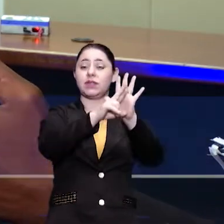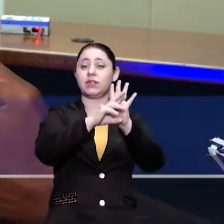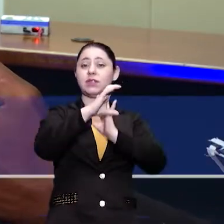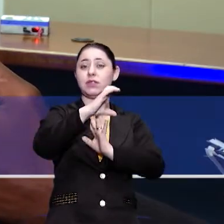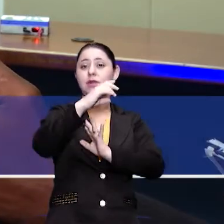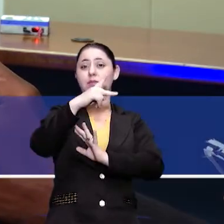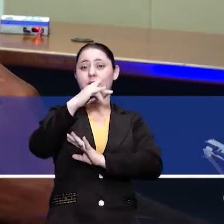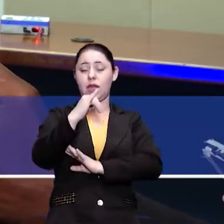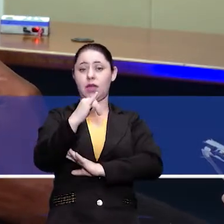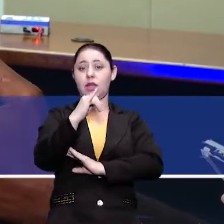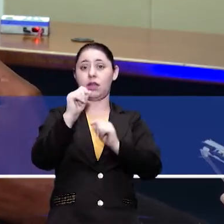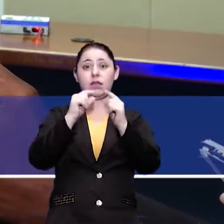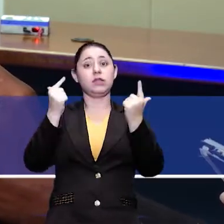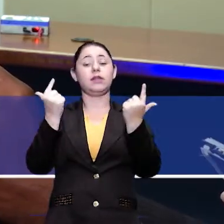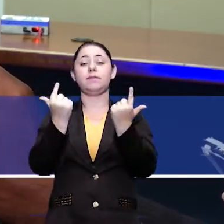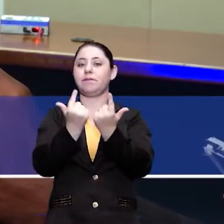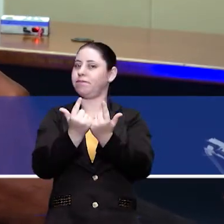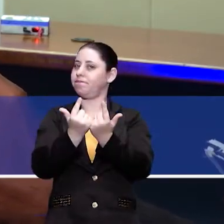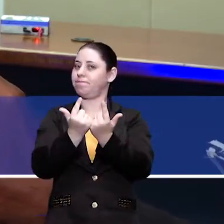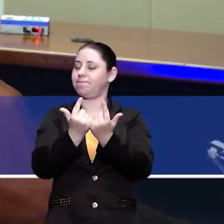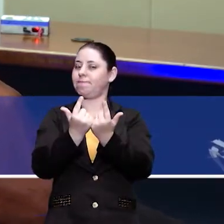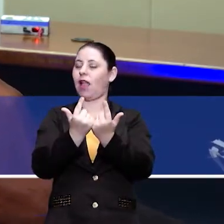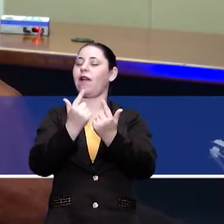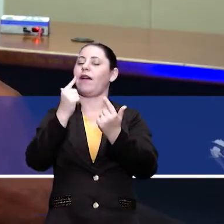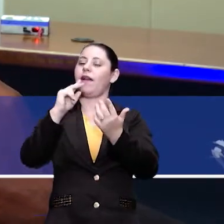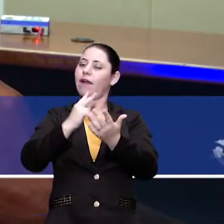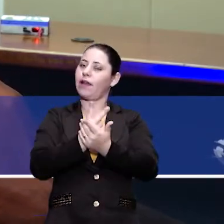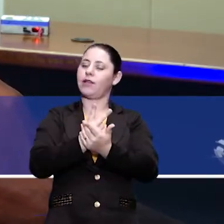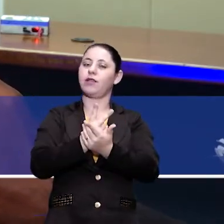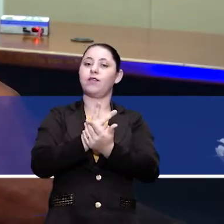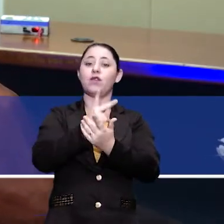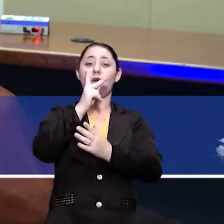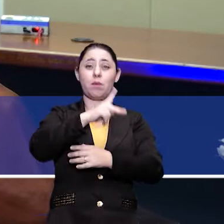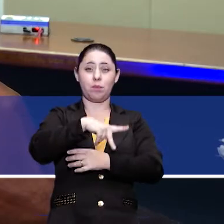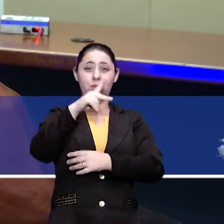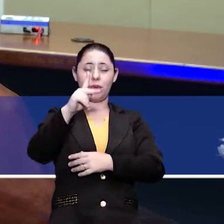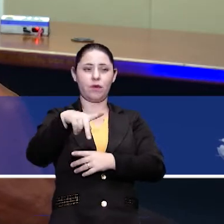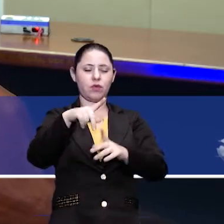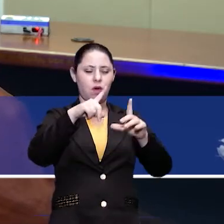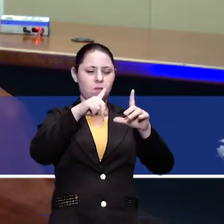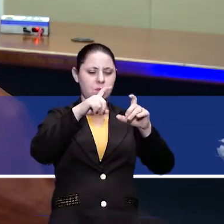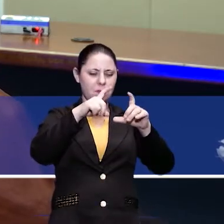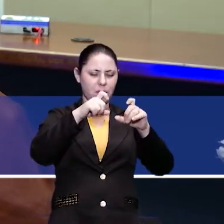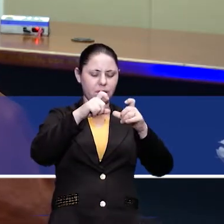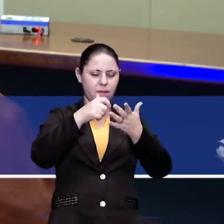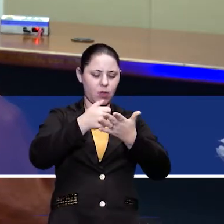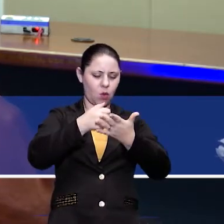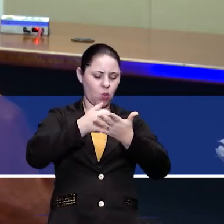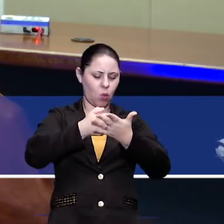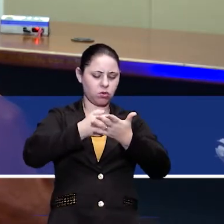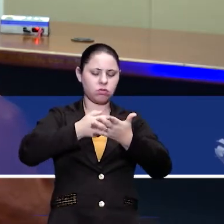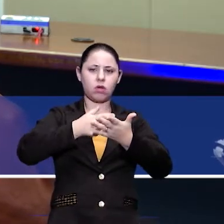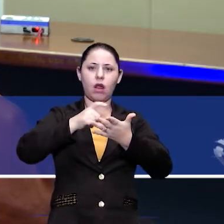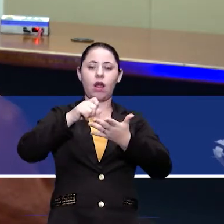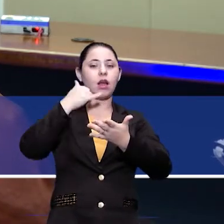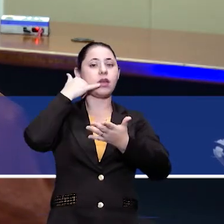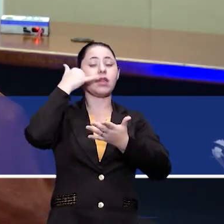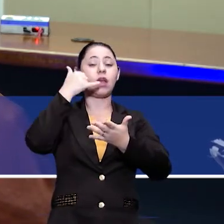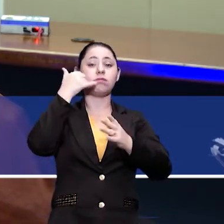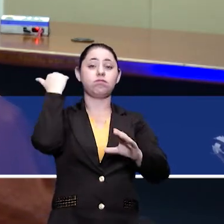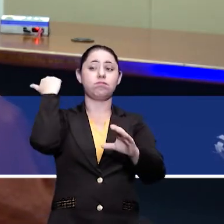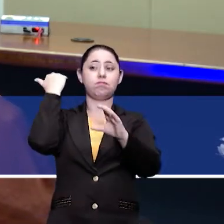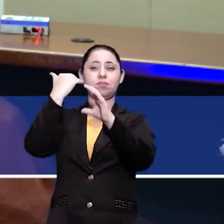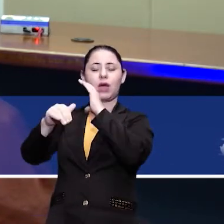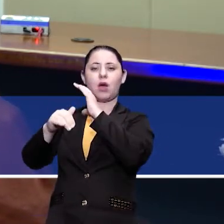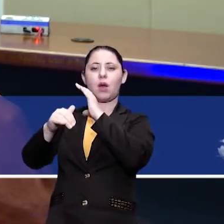representante da CPI da Assembleia Legislativa. E aí o professor printou as conversas,